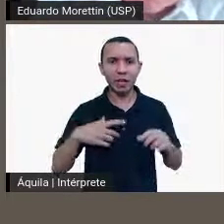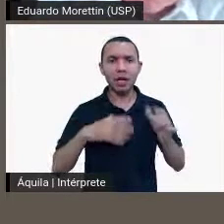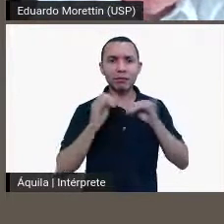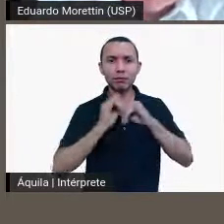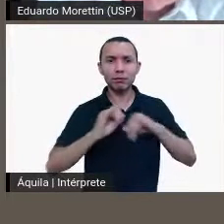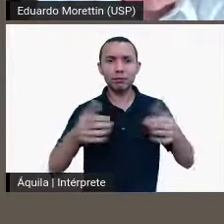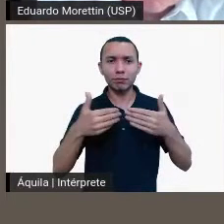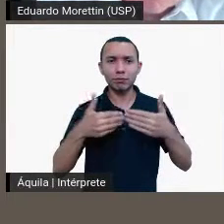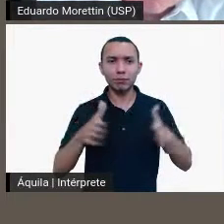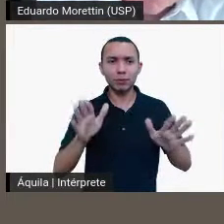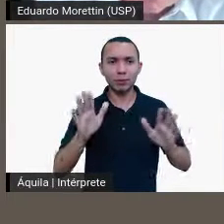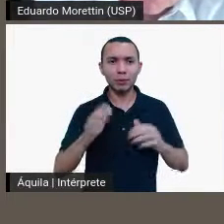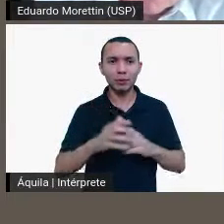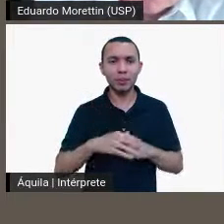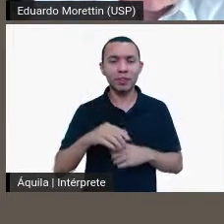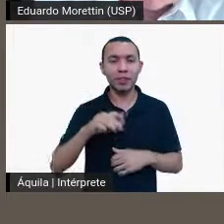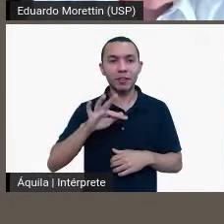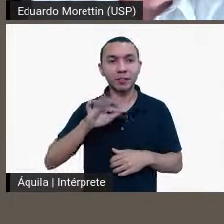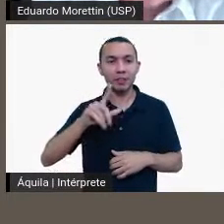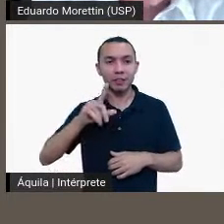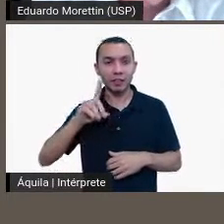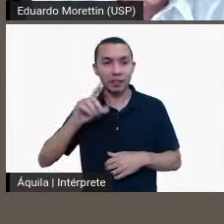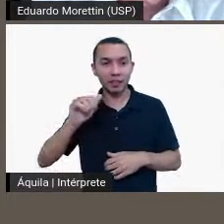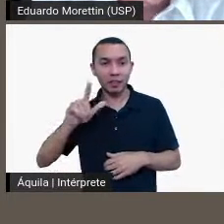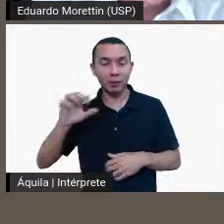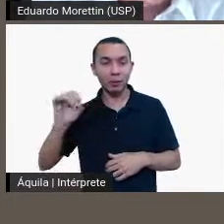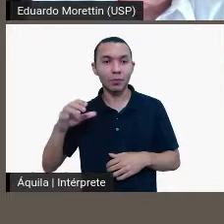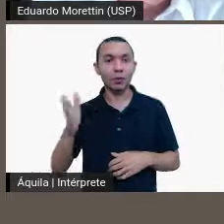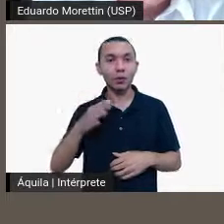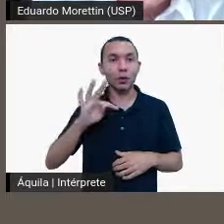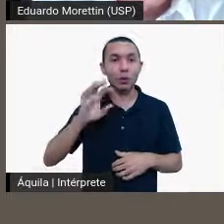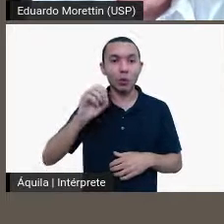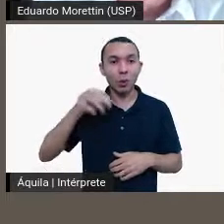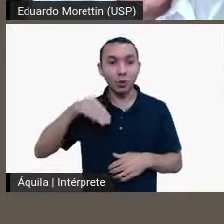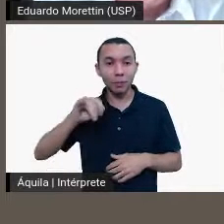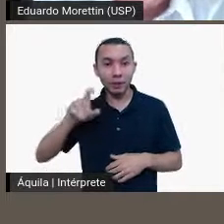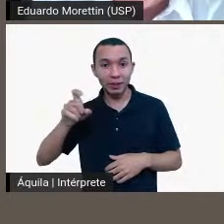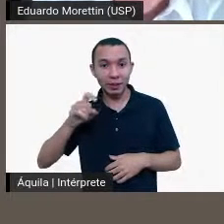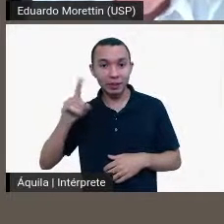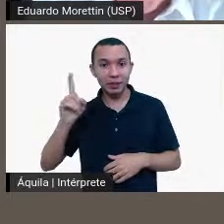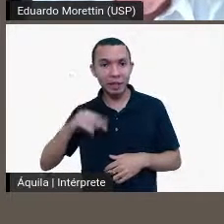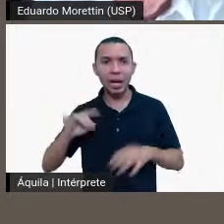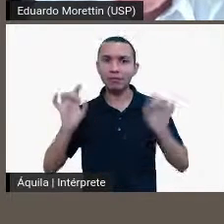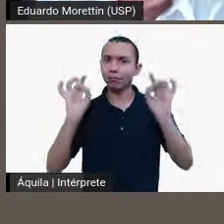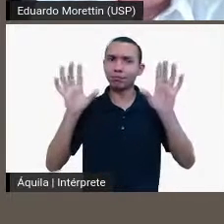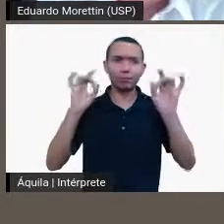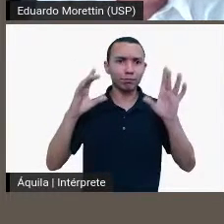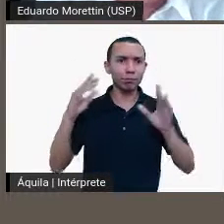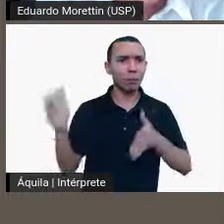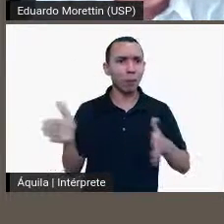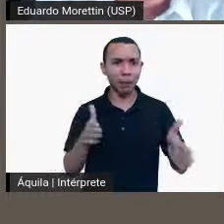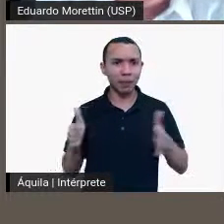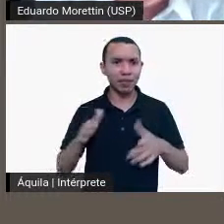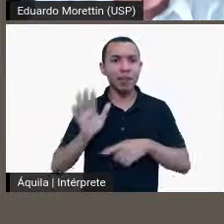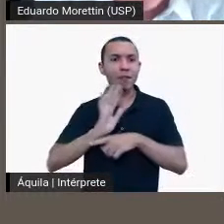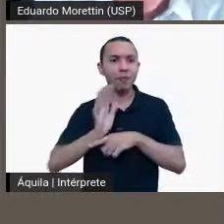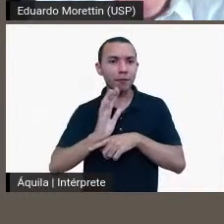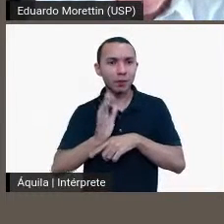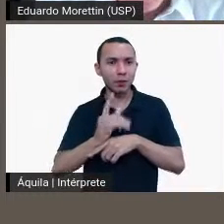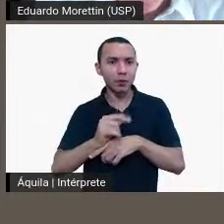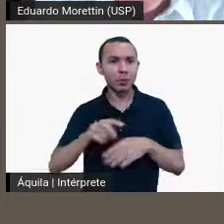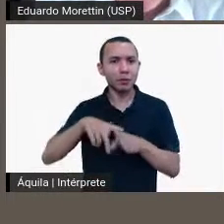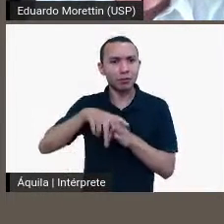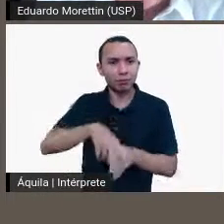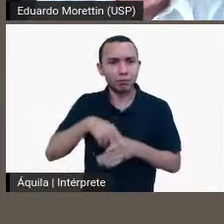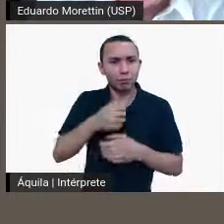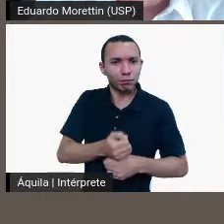de Fidalgo, Tom Mix, grande estrela do período, né, geralmente em filmes de cowboy, que havia,